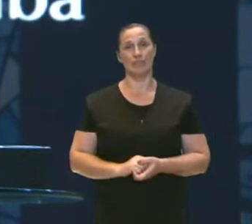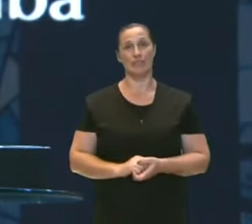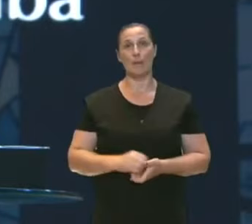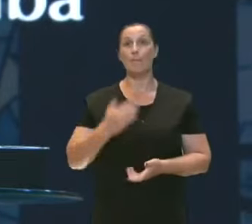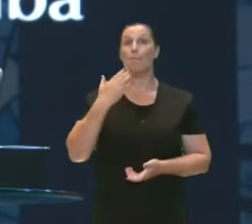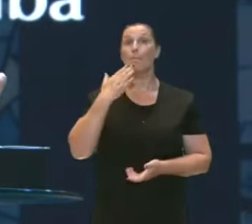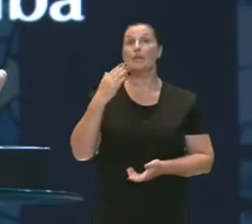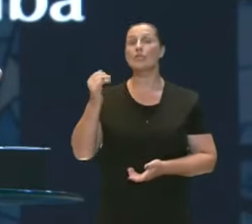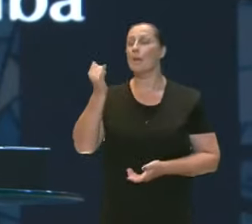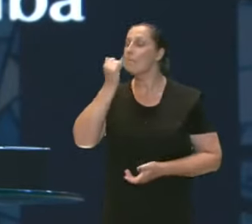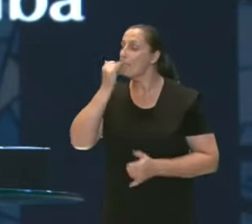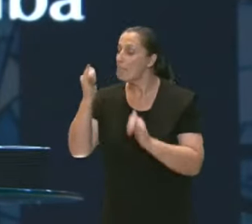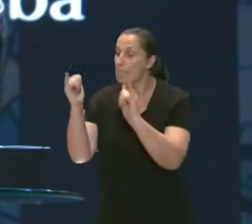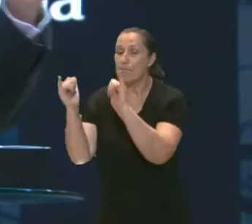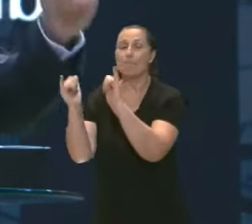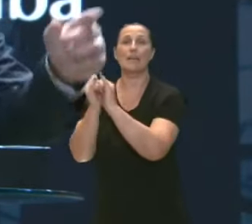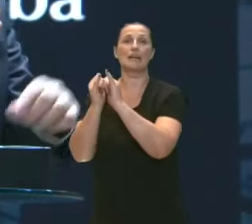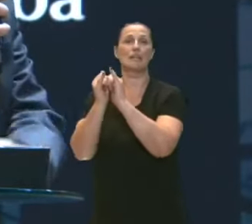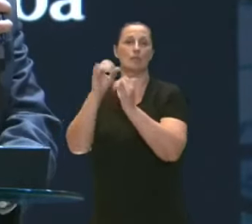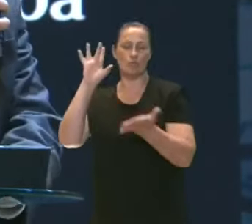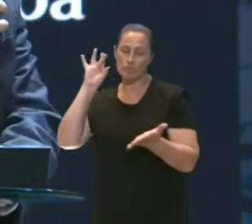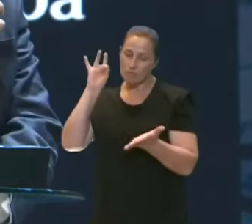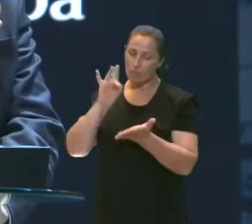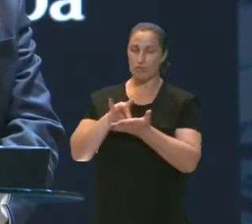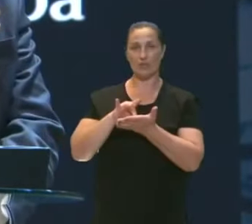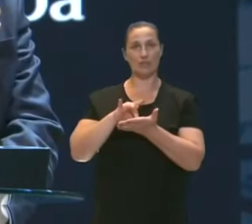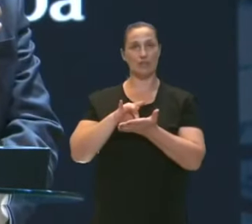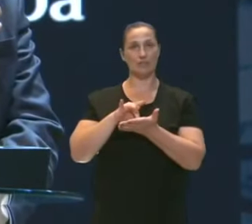Pedir perdão com verdade,